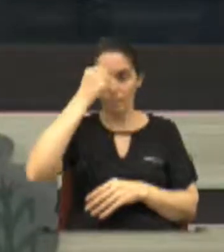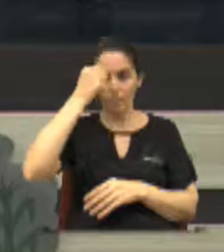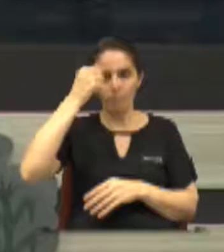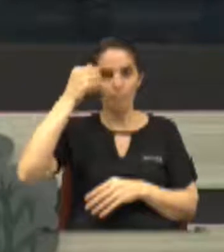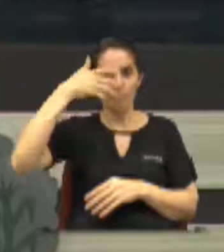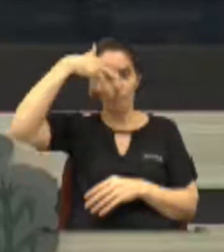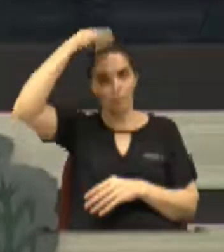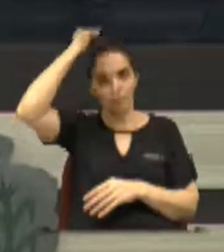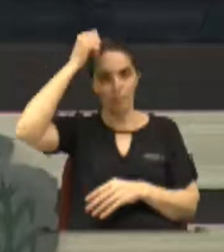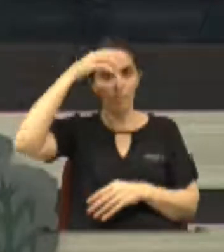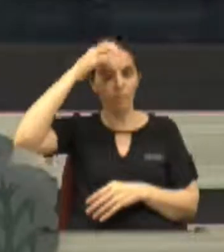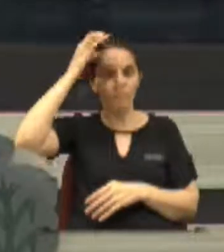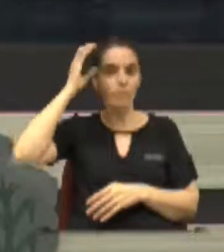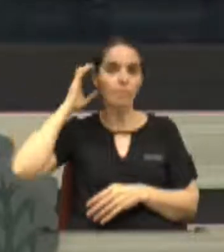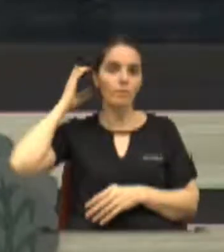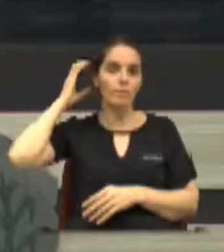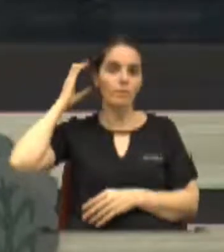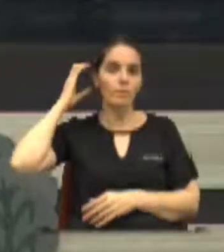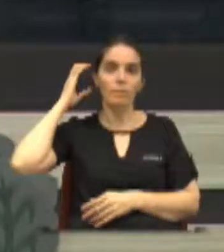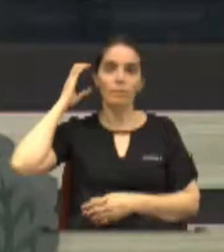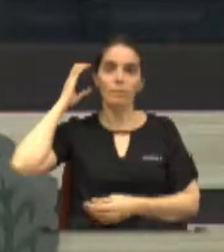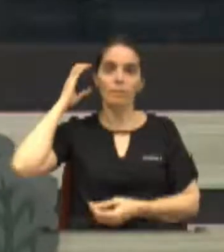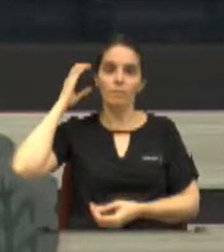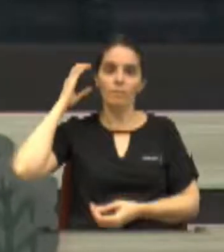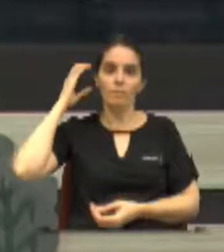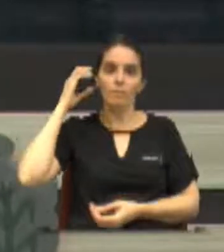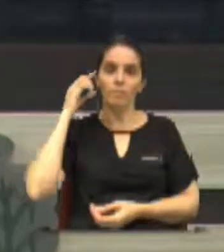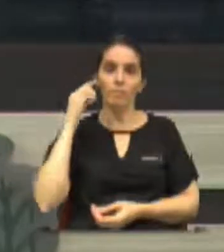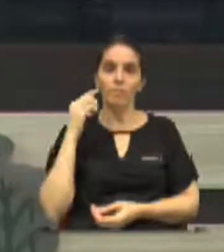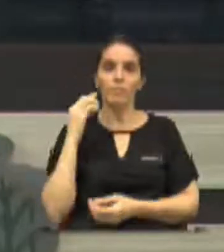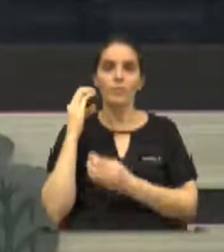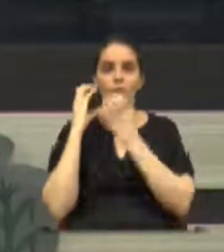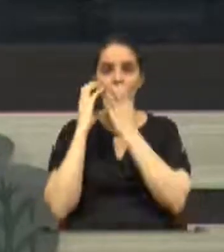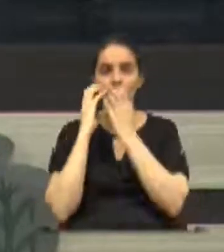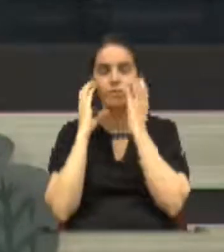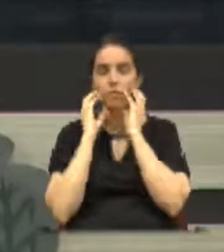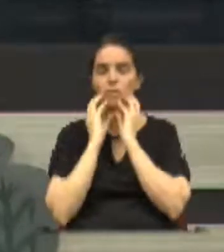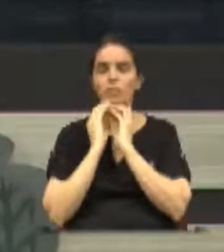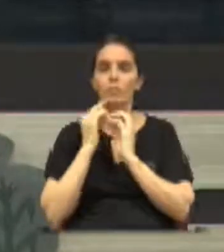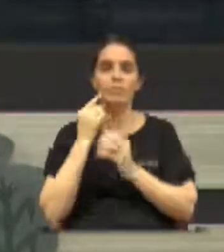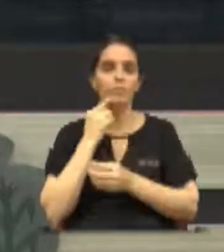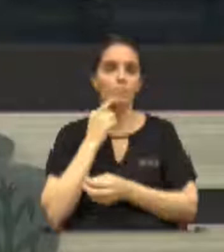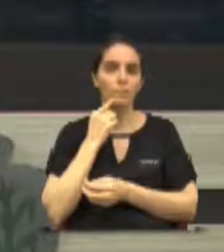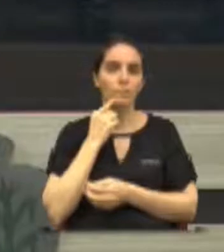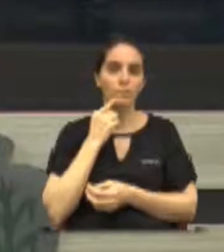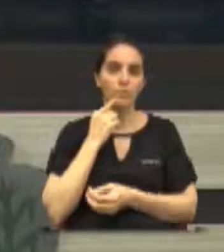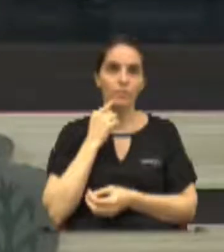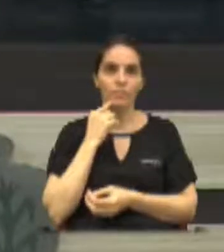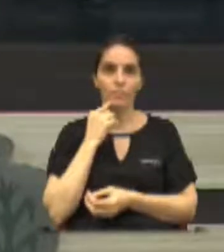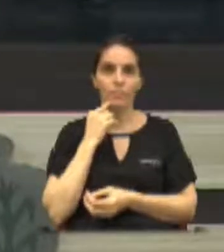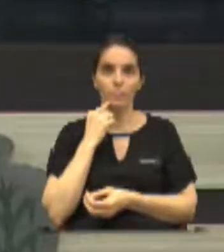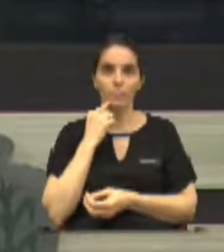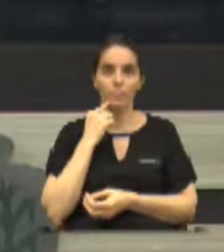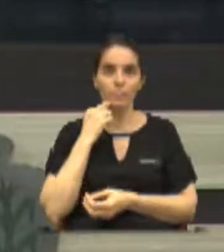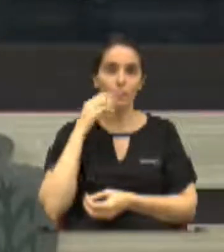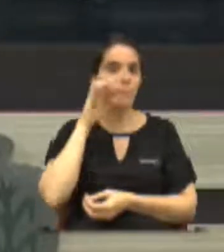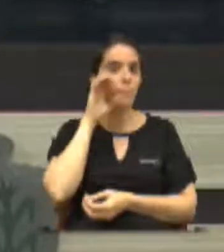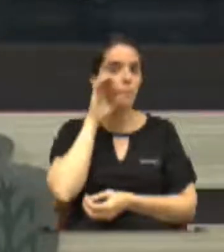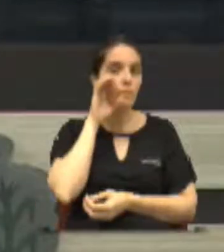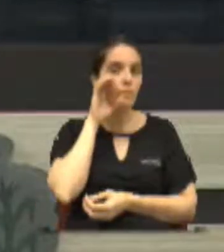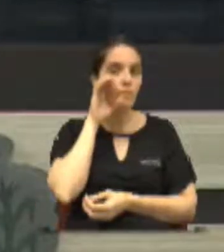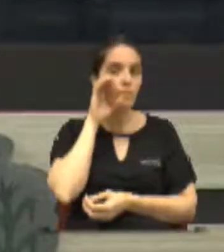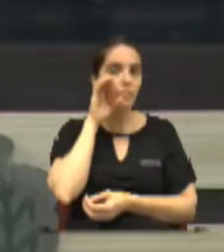Moraes, Carolina de Moraes Pontes, Claudemir Vieira, Cleito Aparecido Silva, Constância Berbet